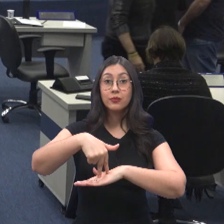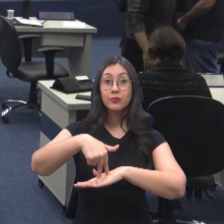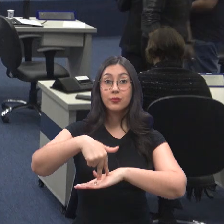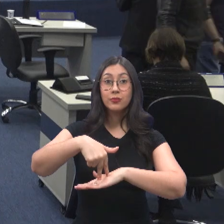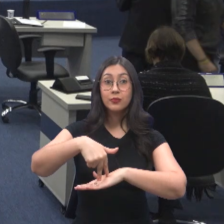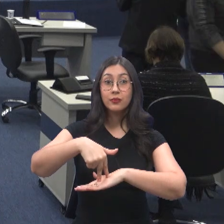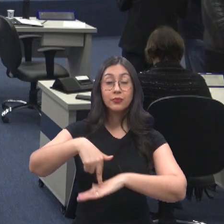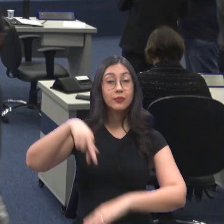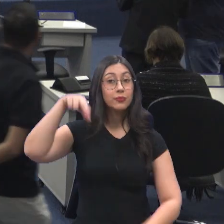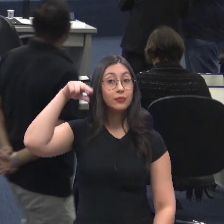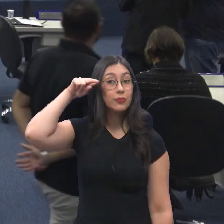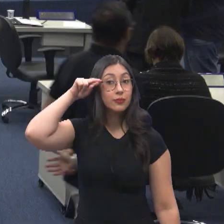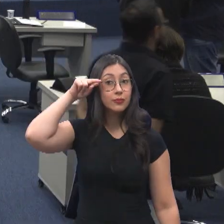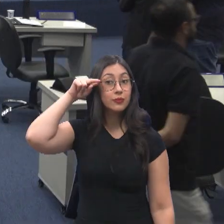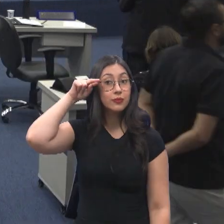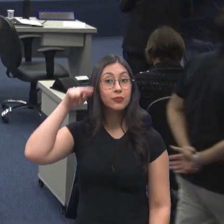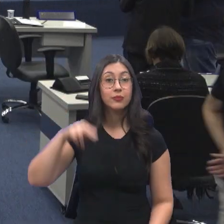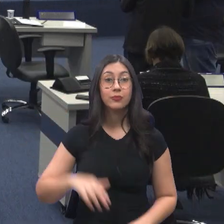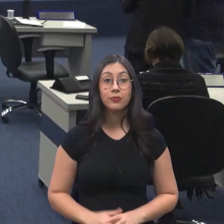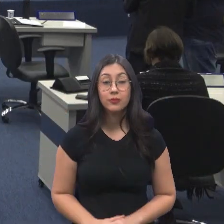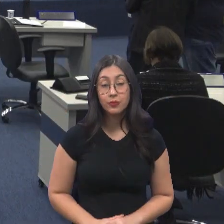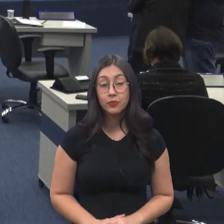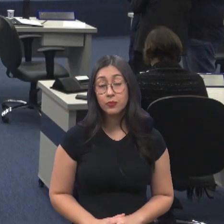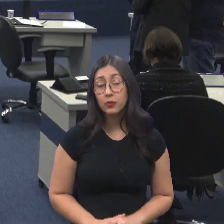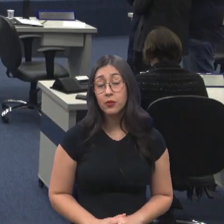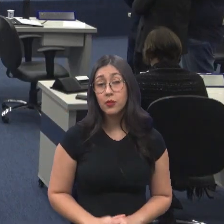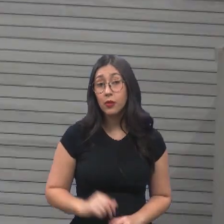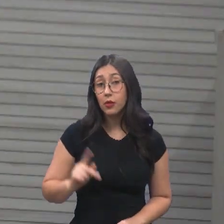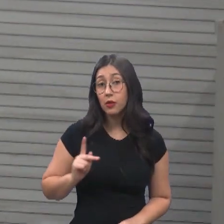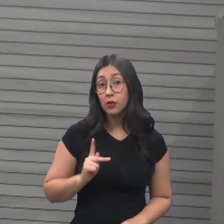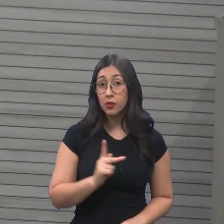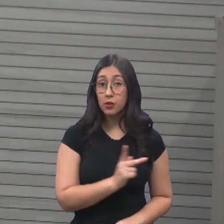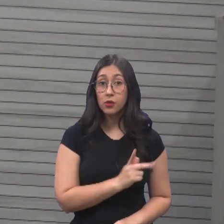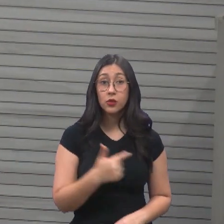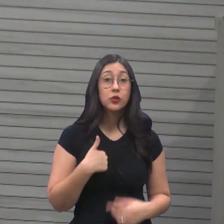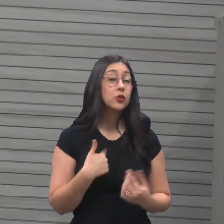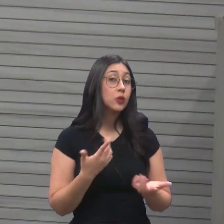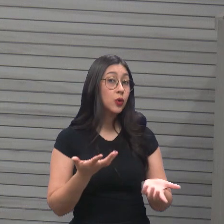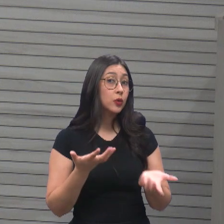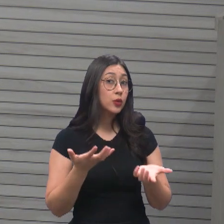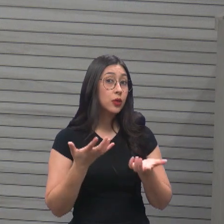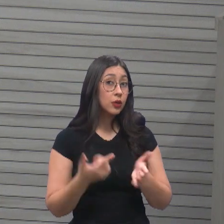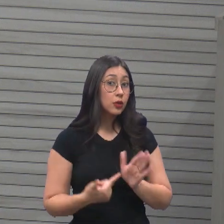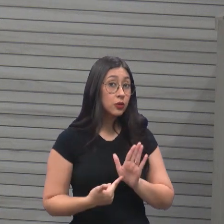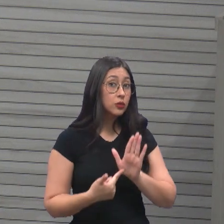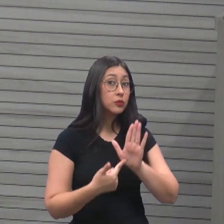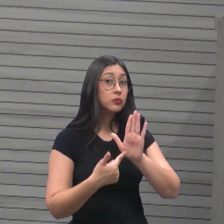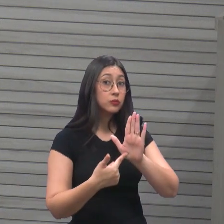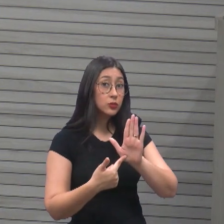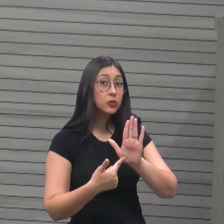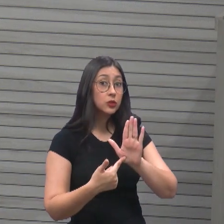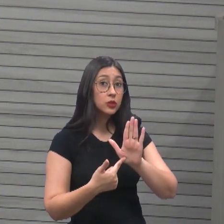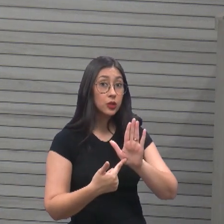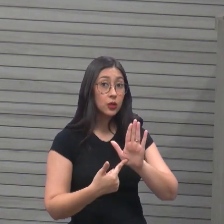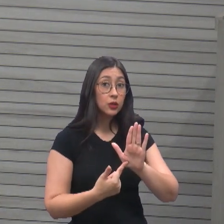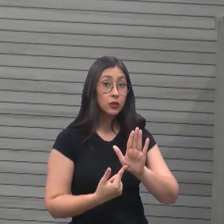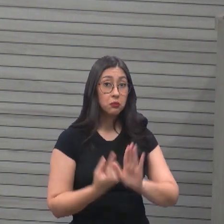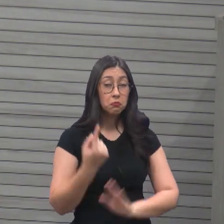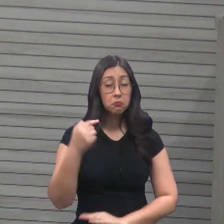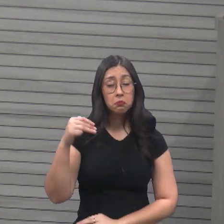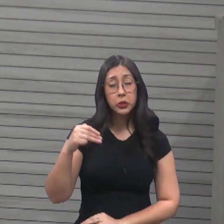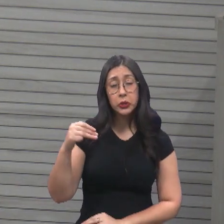Rogério da Cacém. Senhor presidente, eu gostaria de registrar aqui um minuto de silêncio